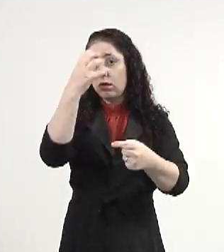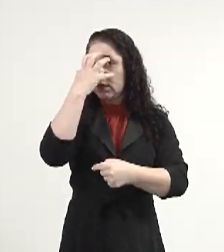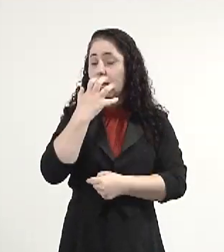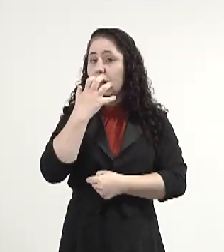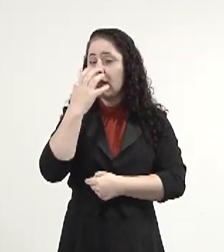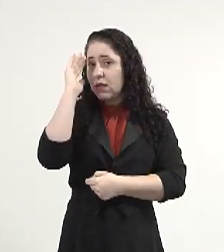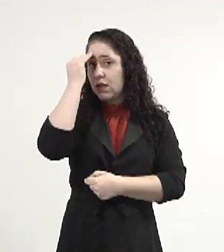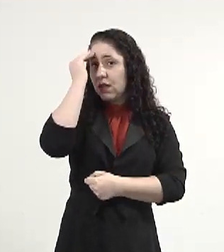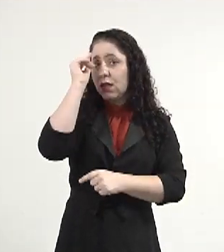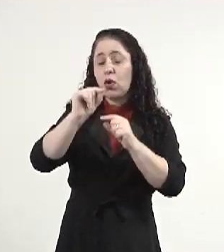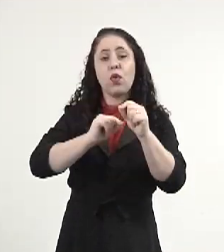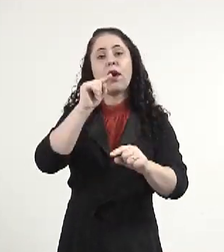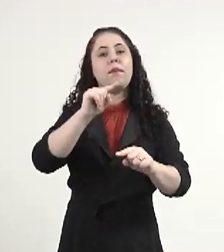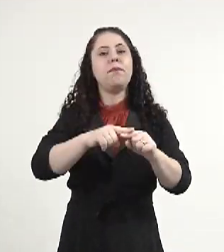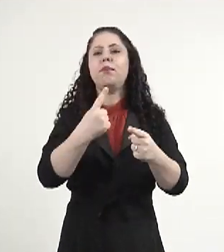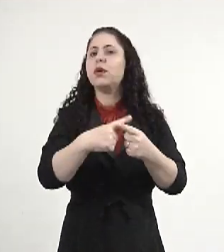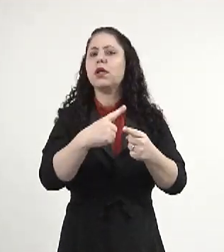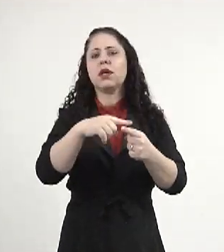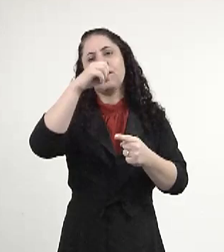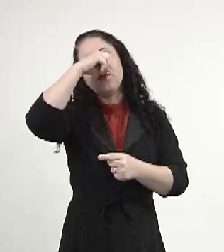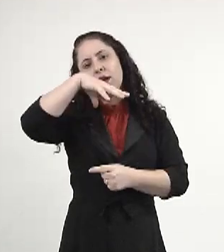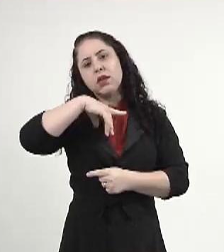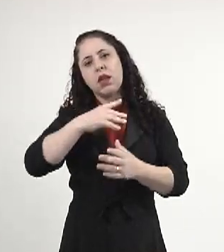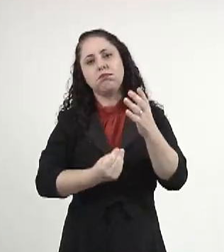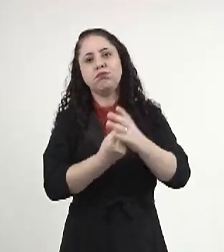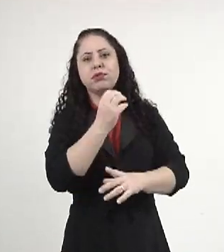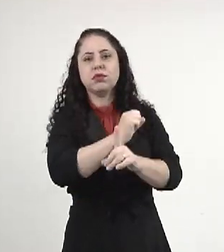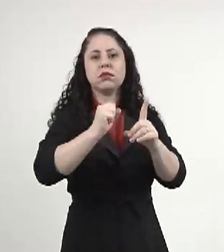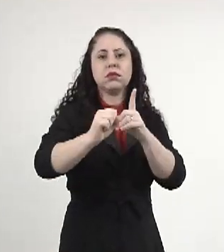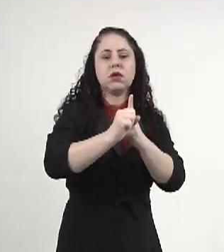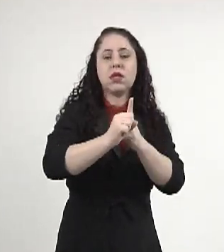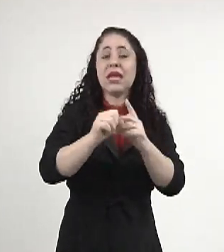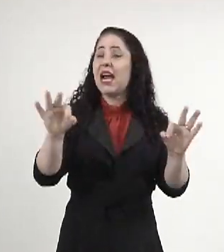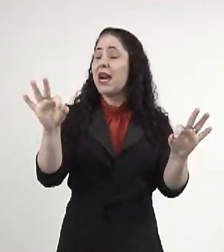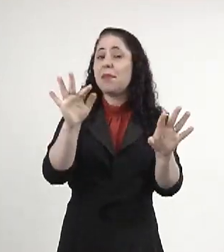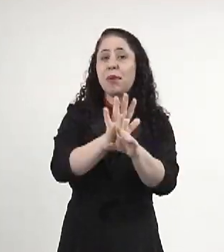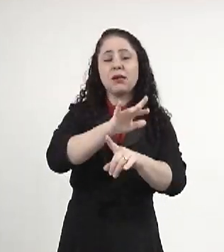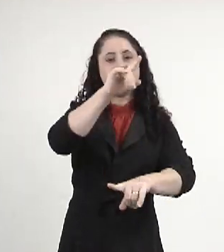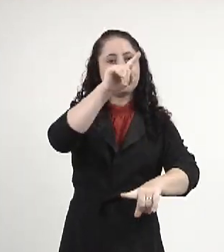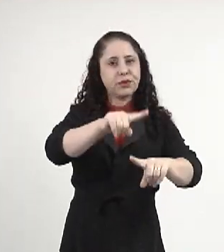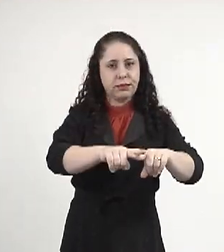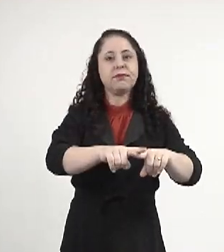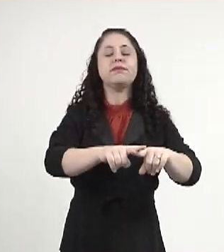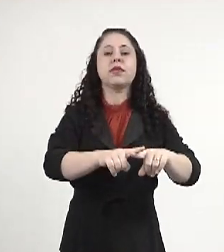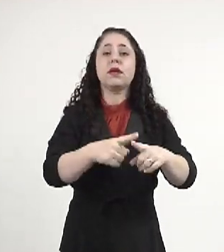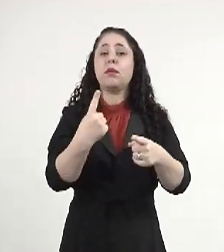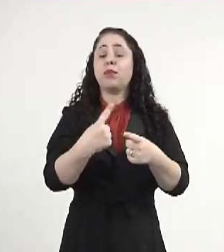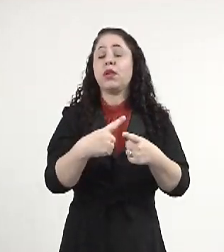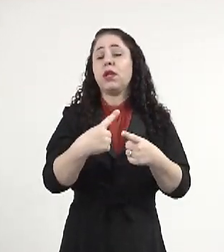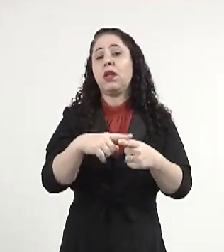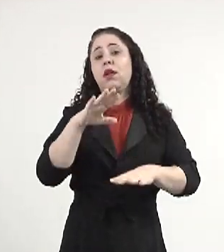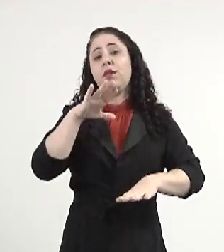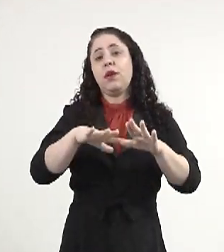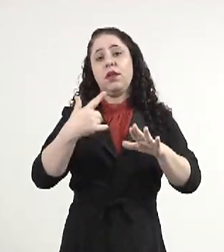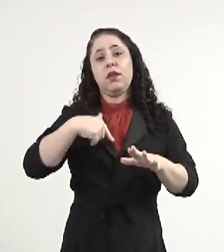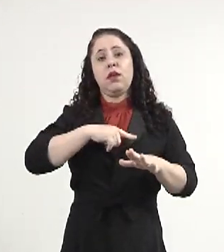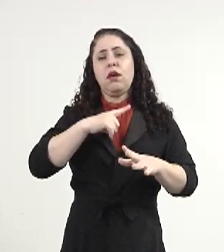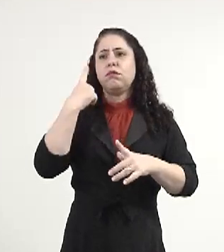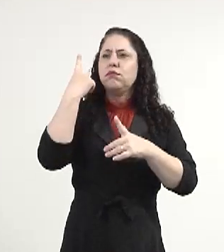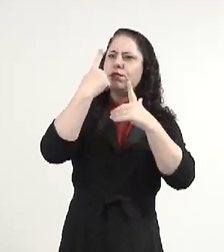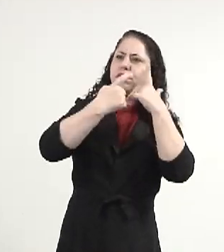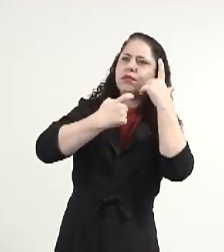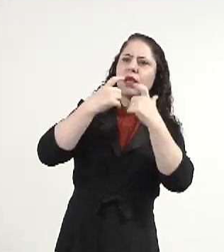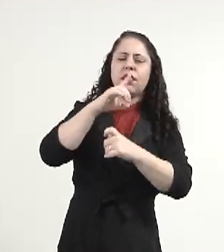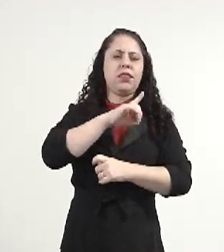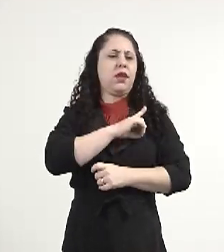sério, entender as causas da violência e combater as causas. Porque a gente fica, às vezes, preocupado